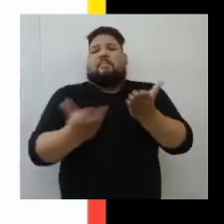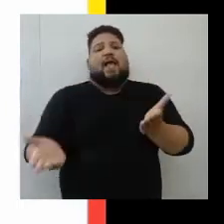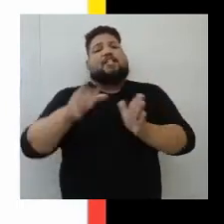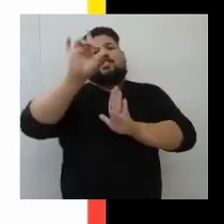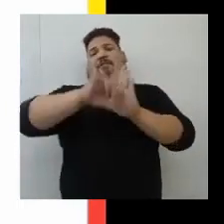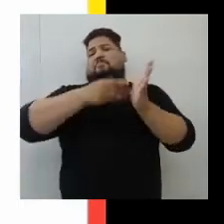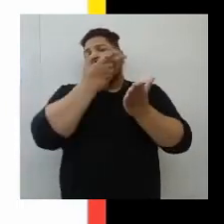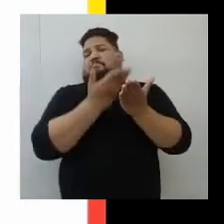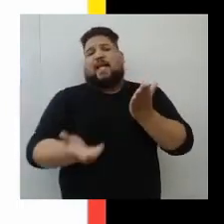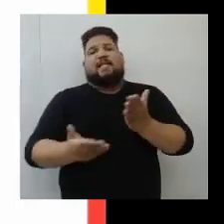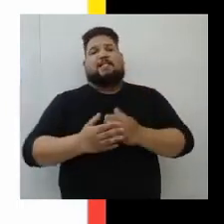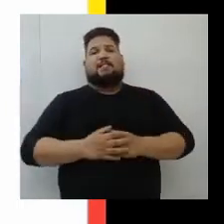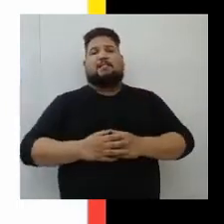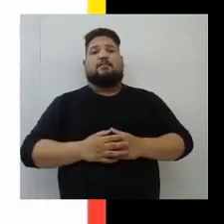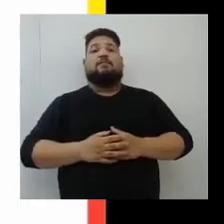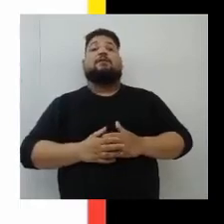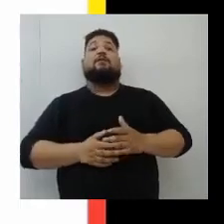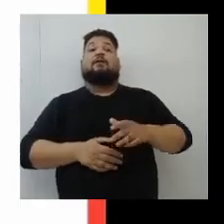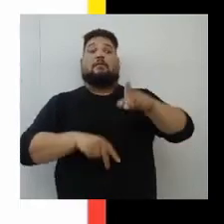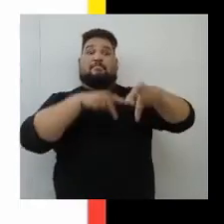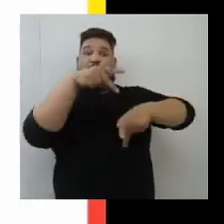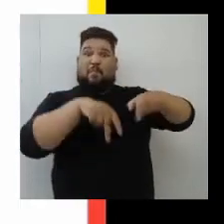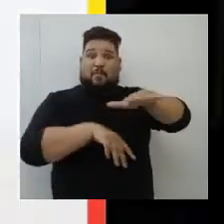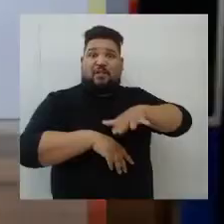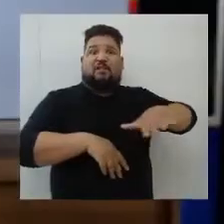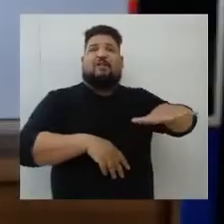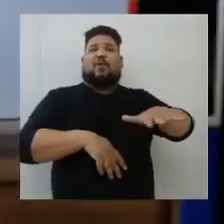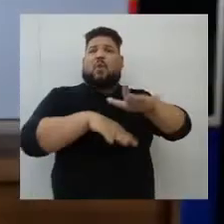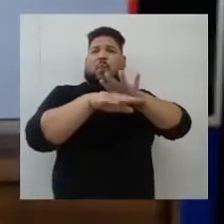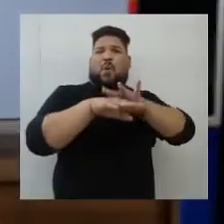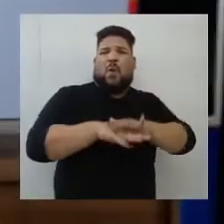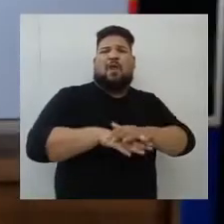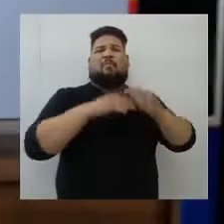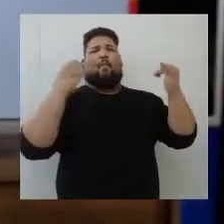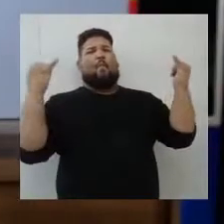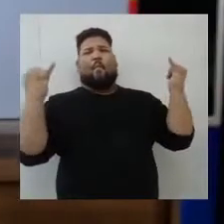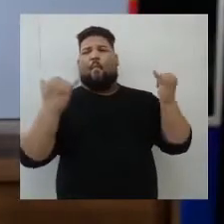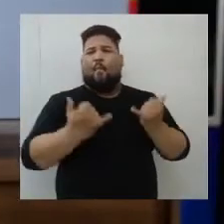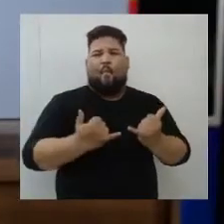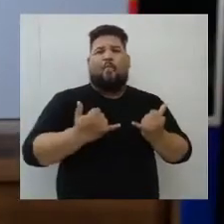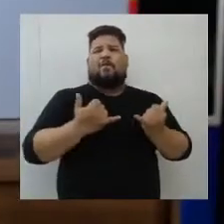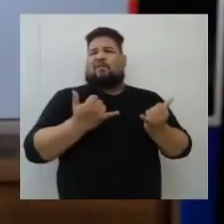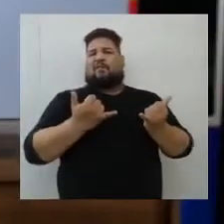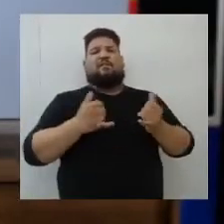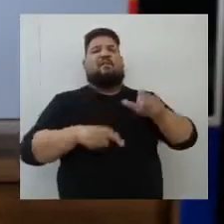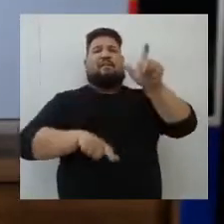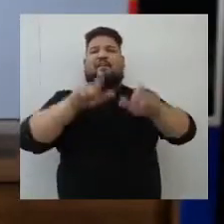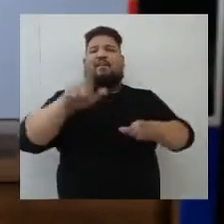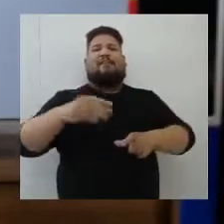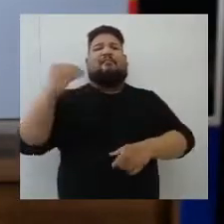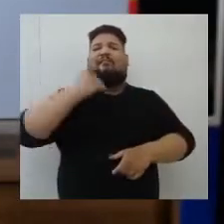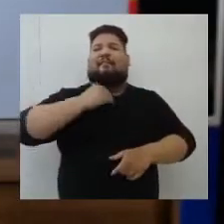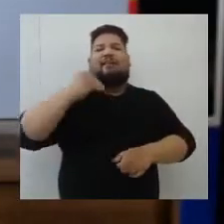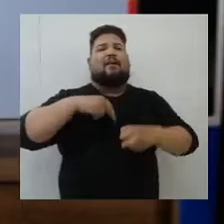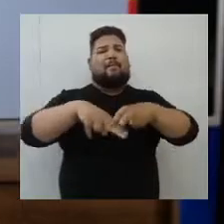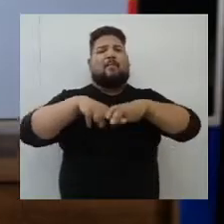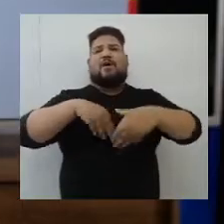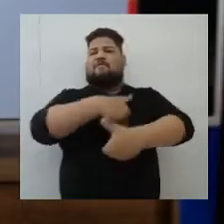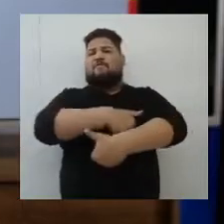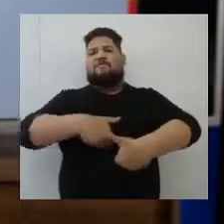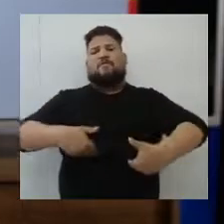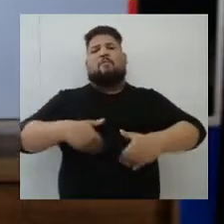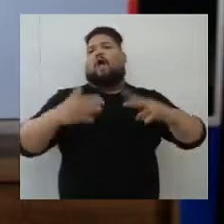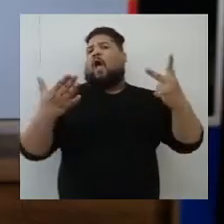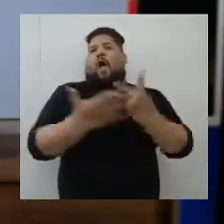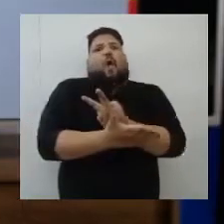população doente, a população emagrecida, a população totalmente fragilizada pela fome,